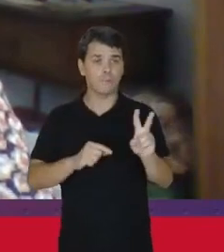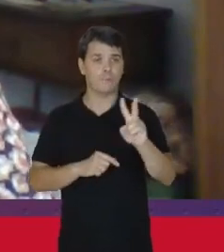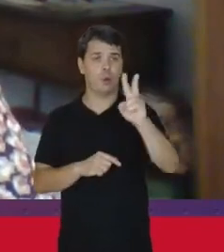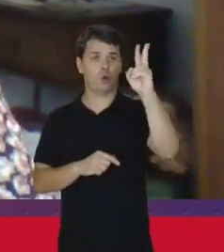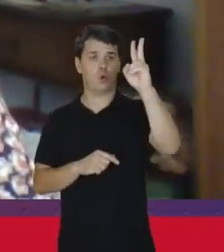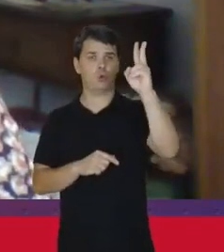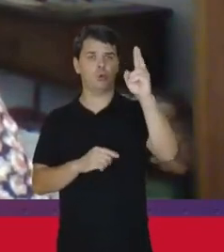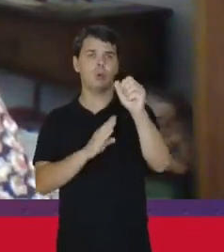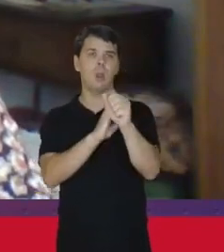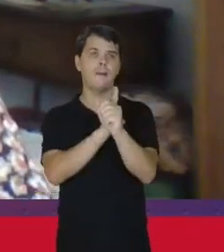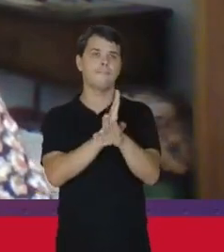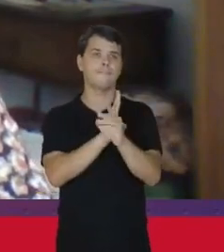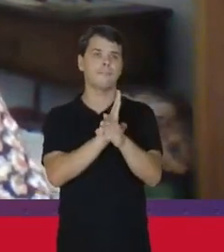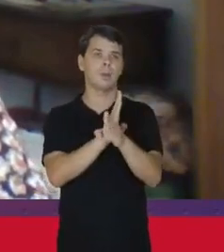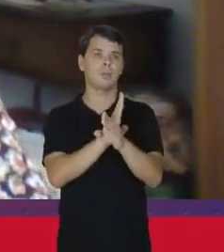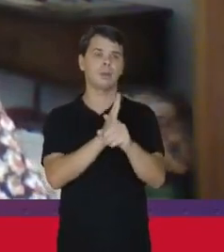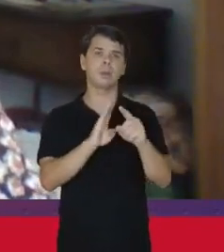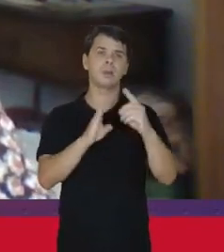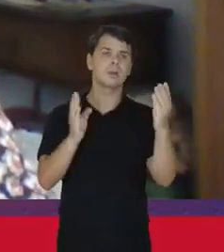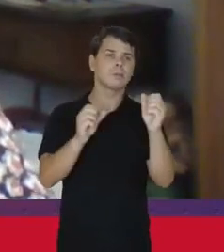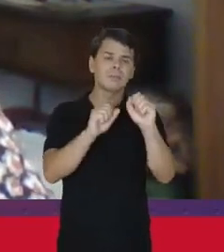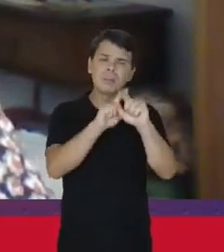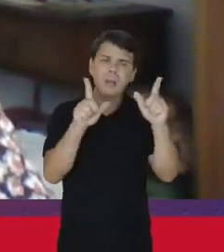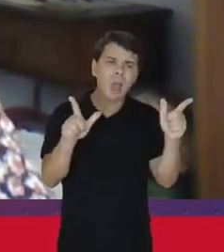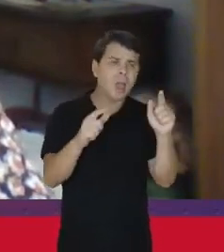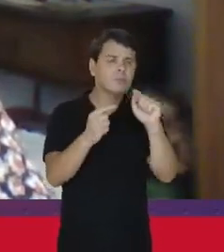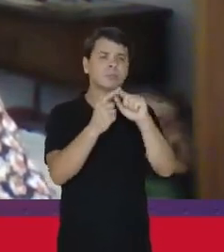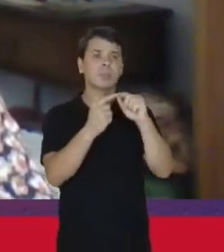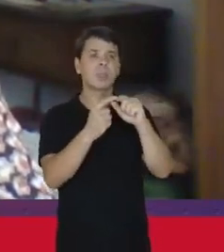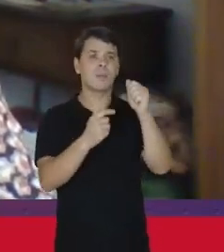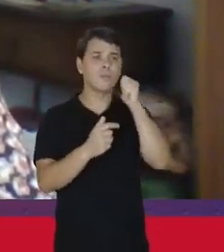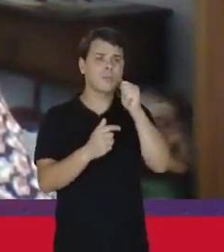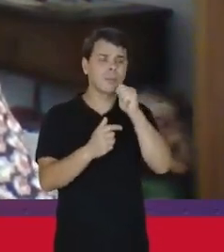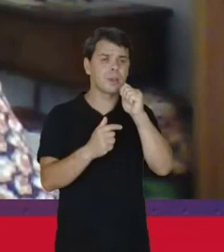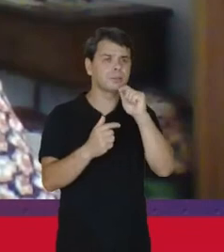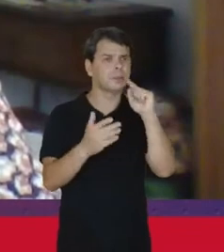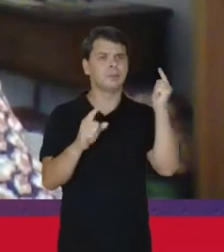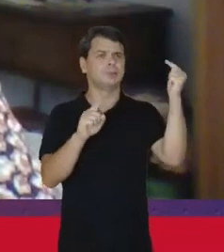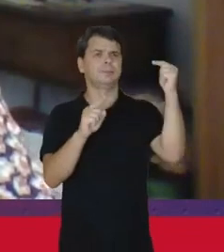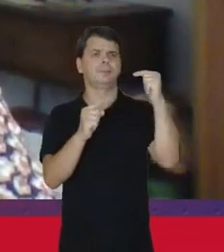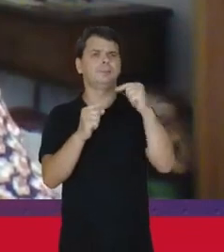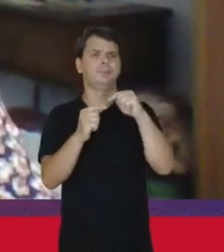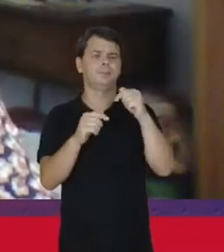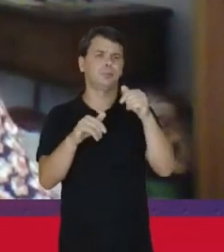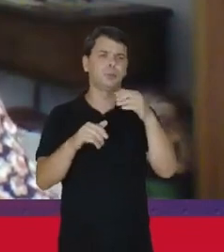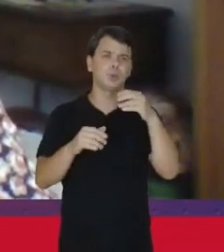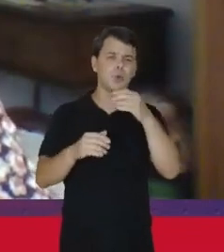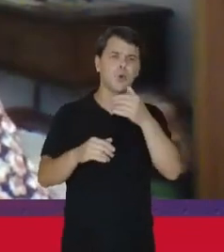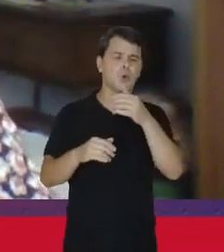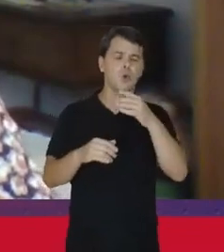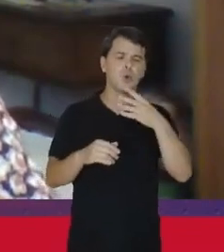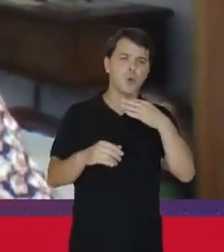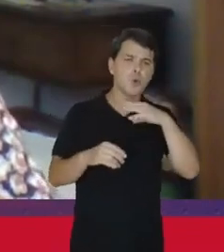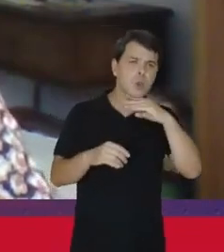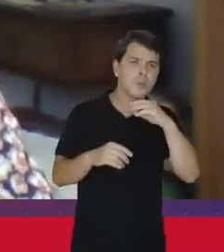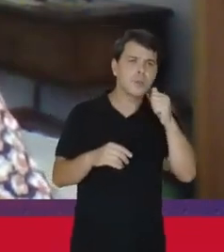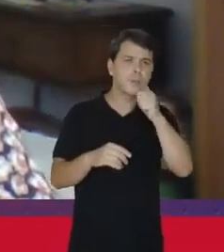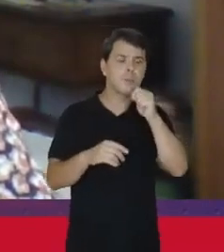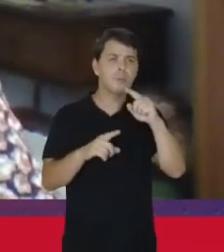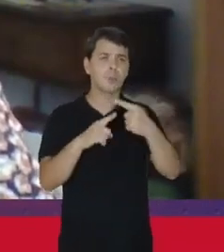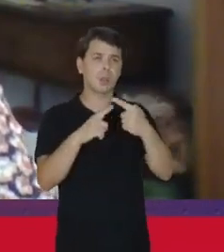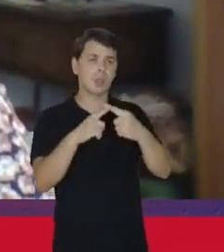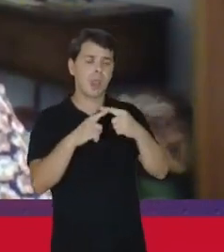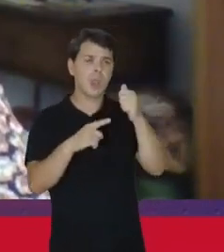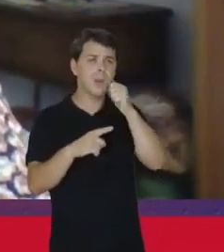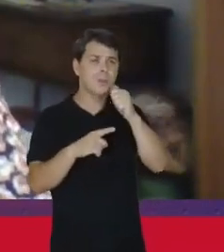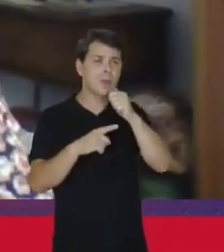benefício. Claro que as mulheres são as mais afetadas. Por quê? Porque ao longo da sua vida, elas